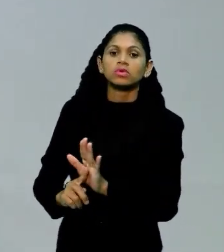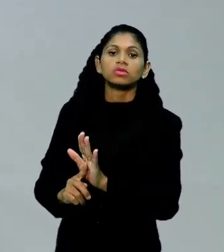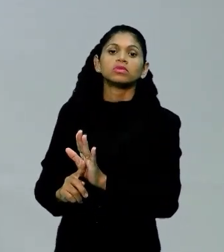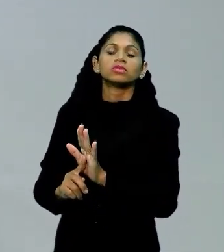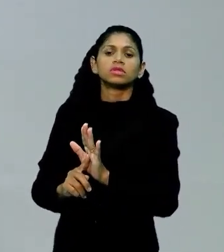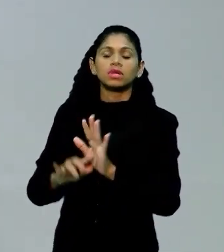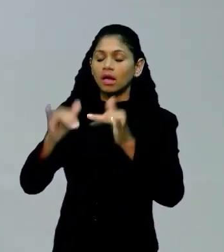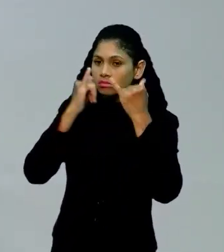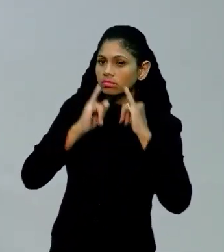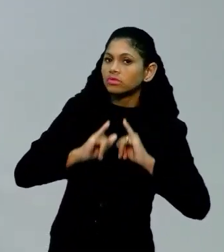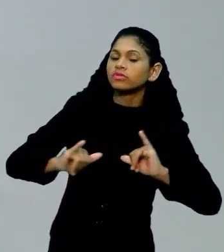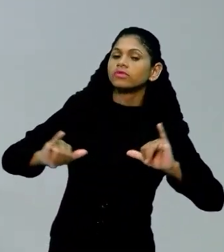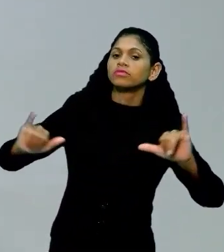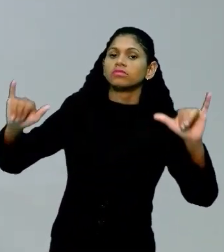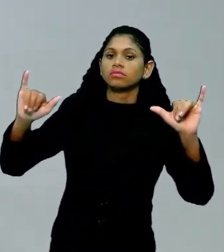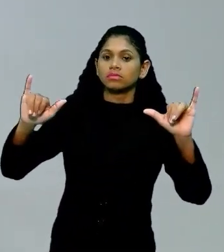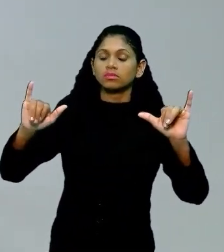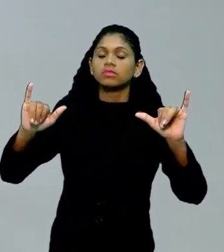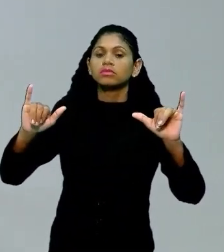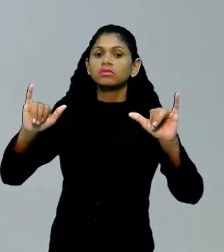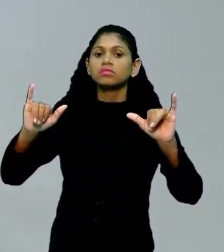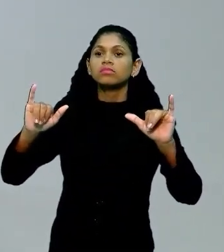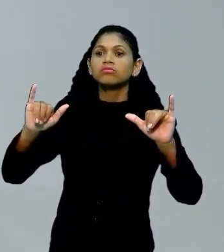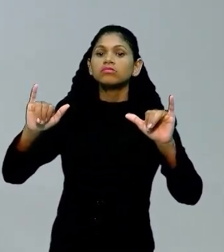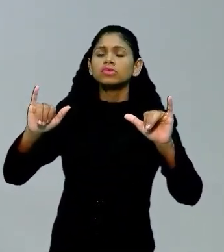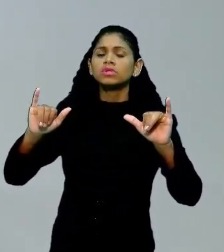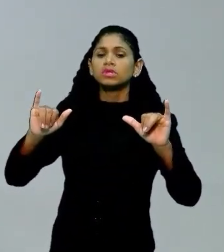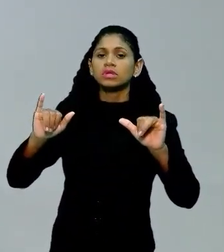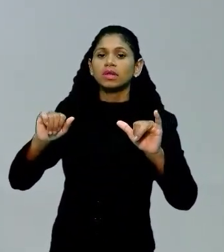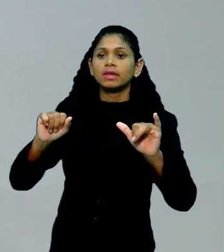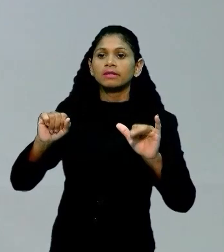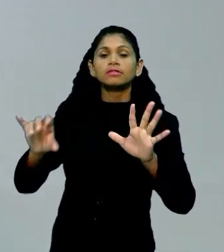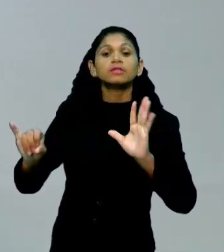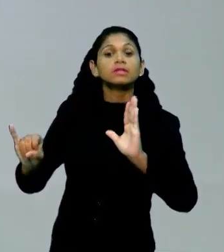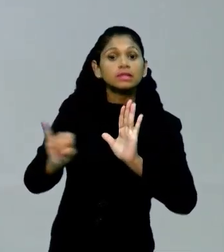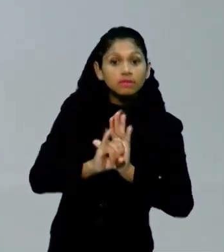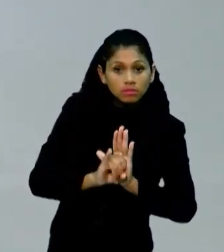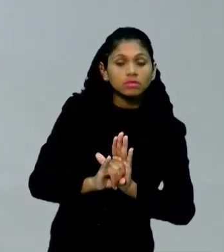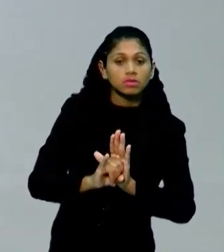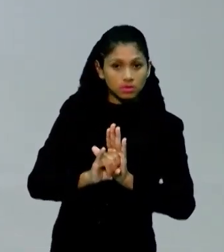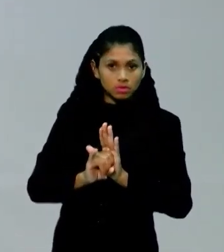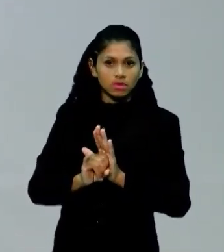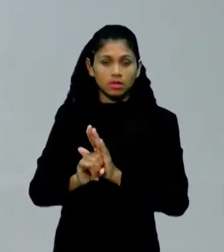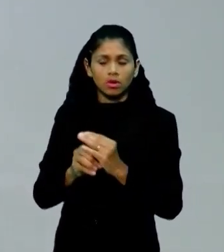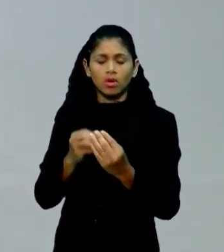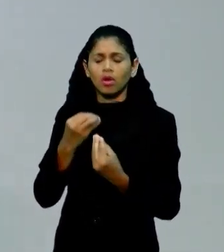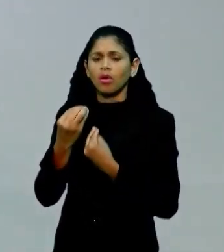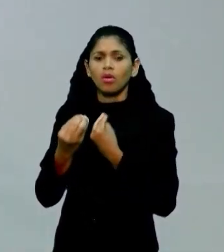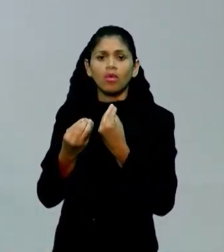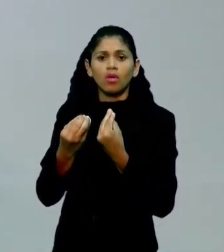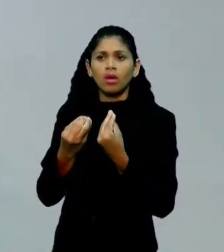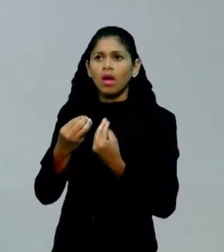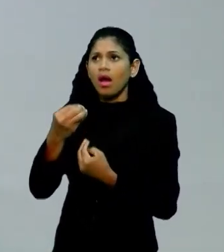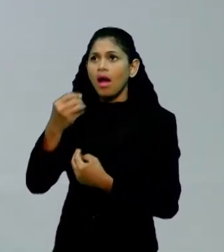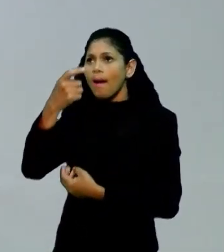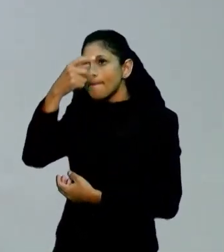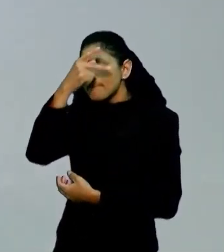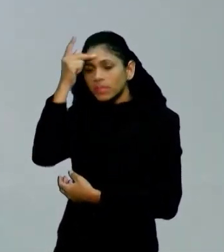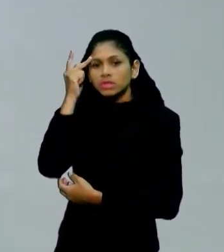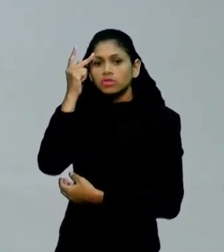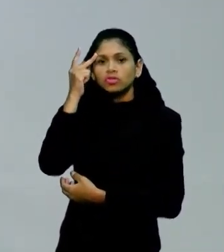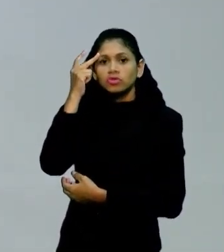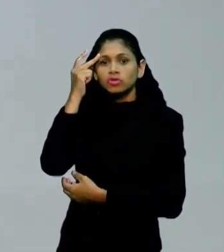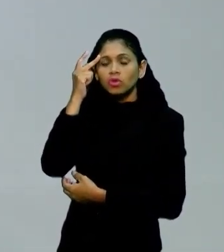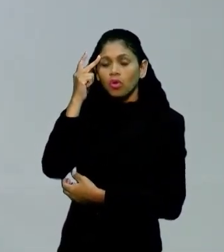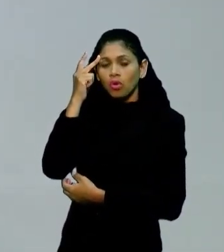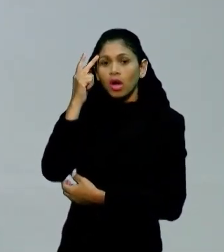de definir o indivíduo quem é o ser do Funk O que é que ele traz de informação Qual é o que ele agrega